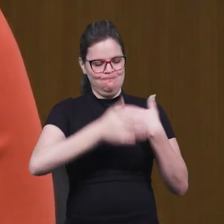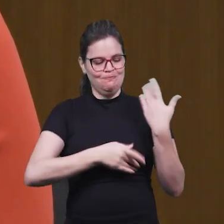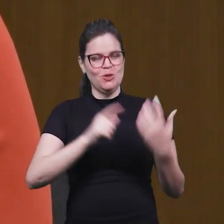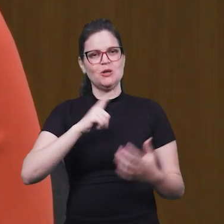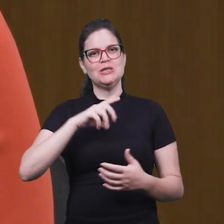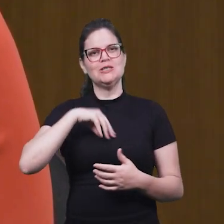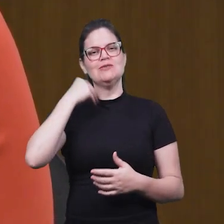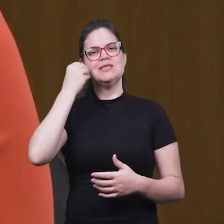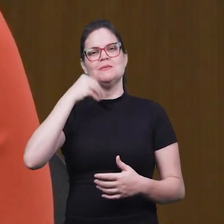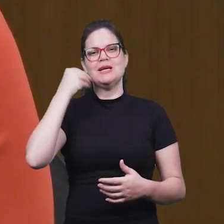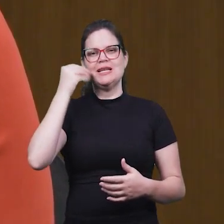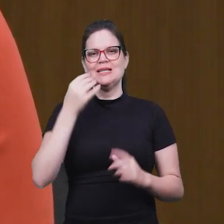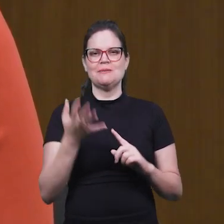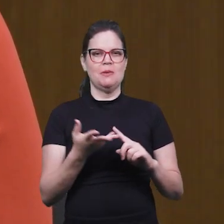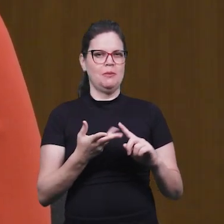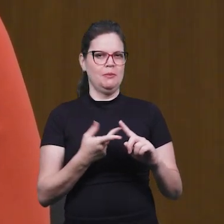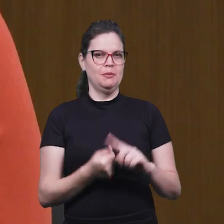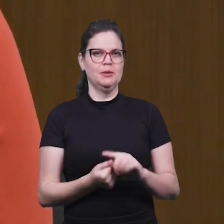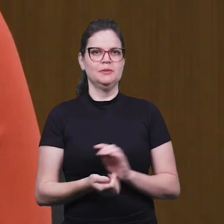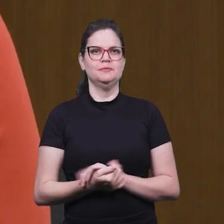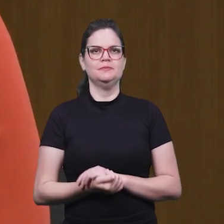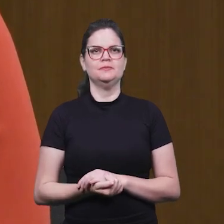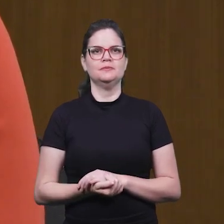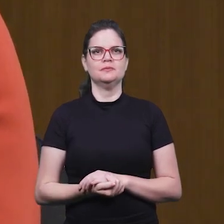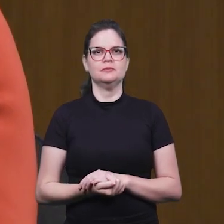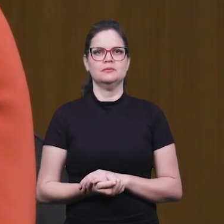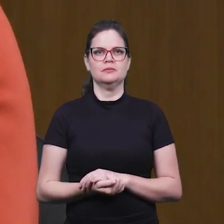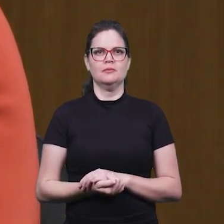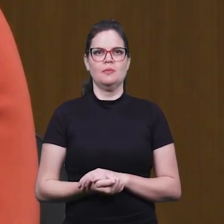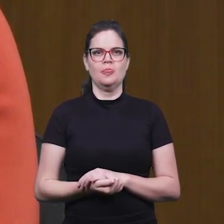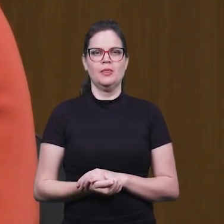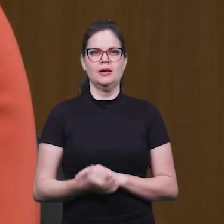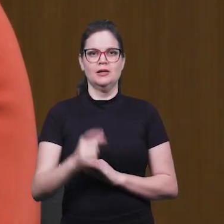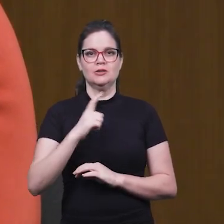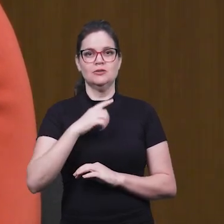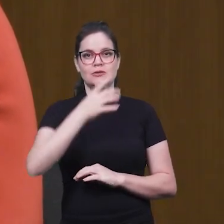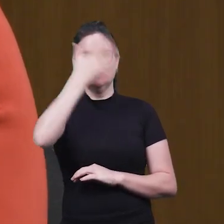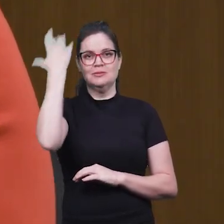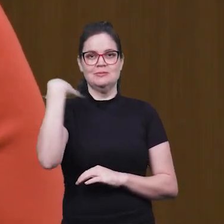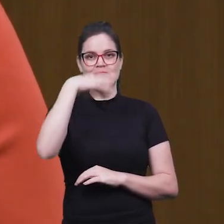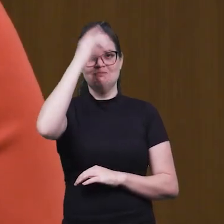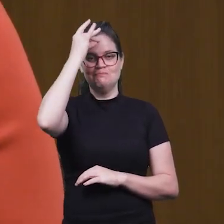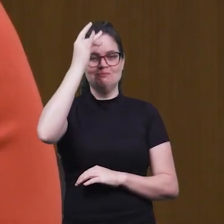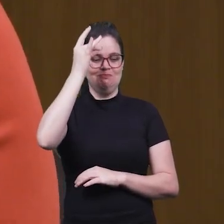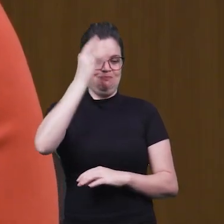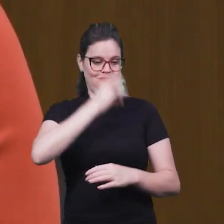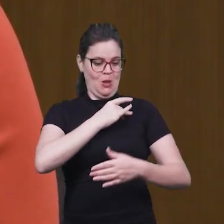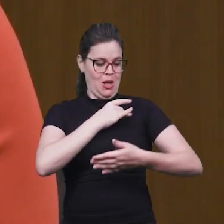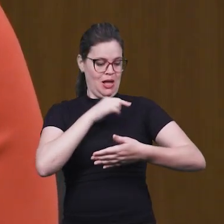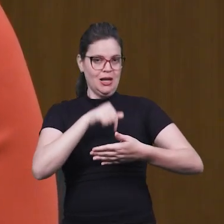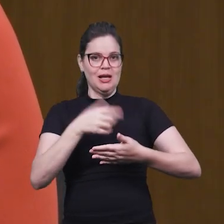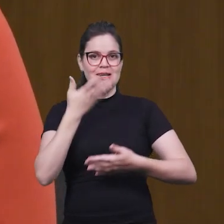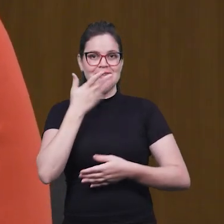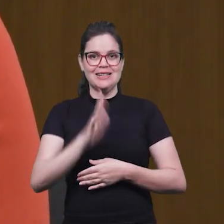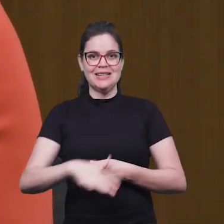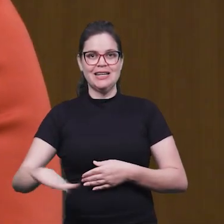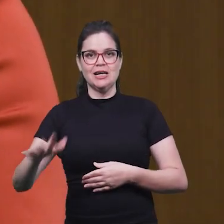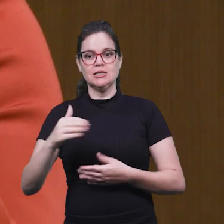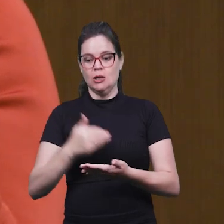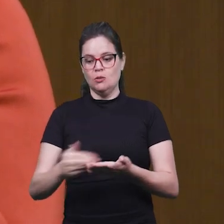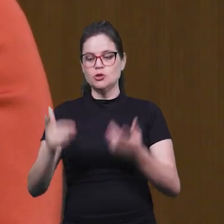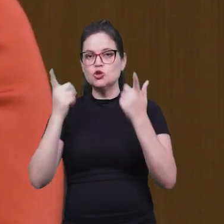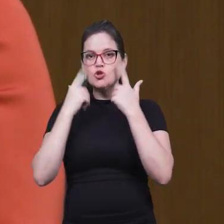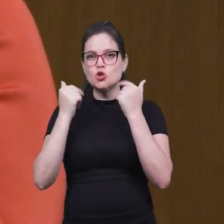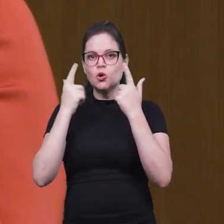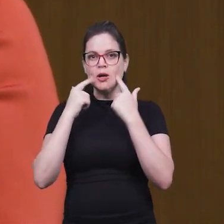experiências. Eu tive uma experiência que a criança foi batizada com o Espírito Santo durante a aula, começou a chorar. Teve